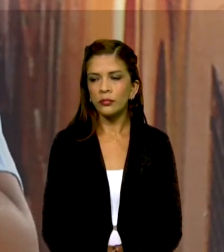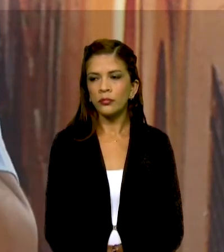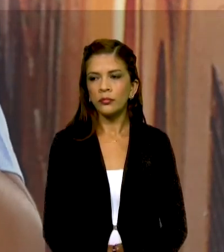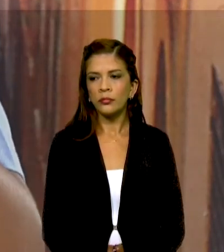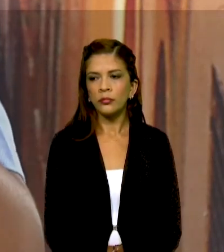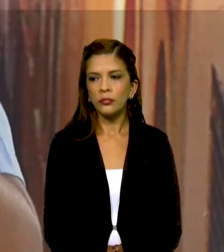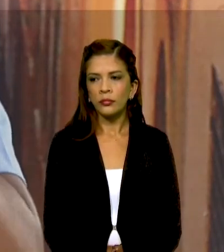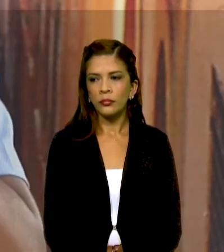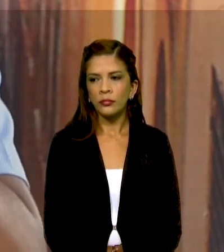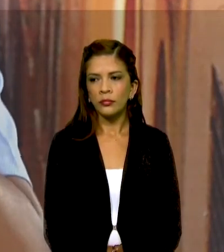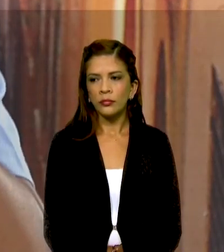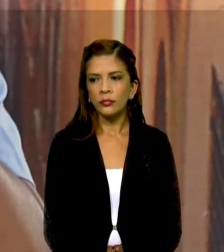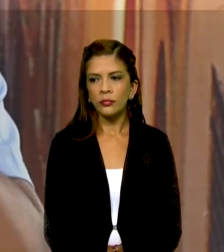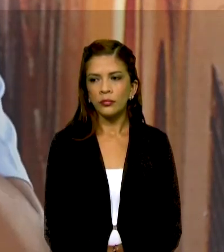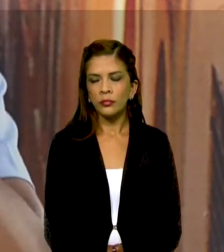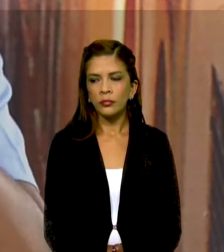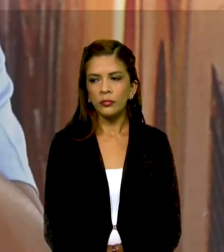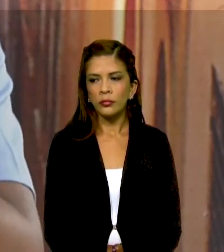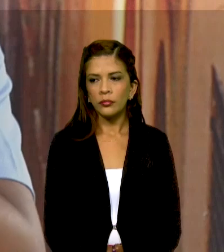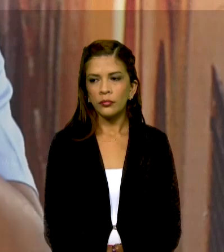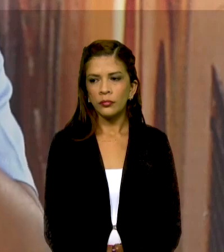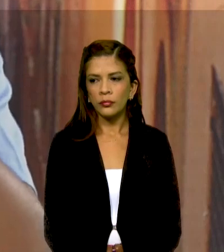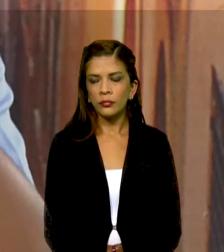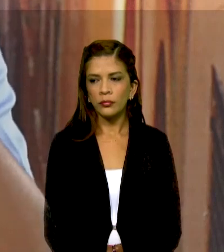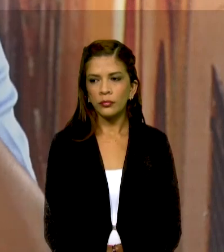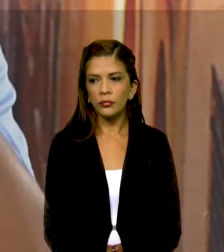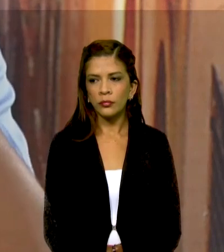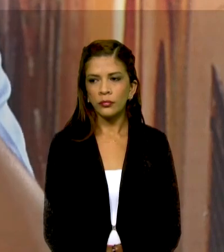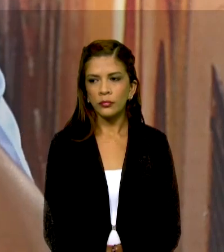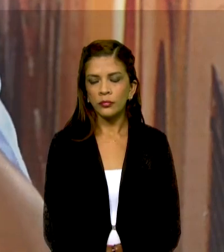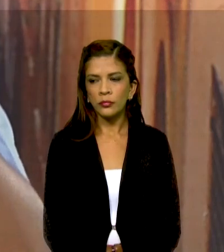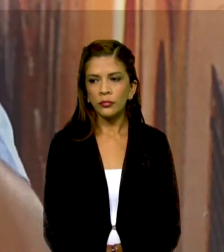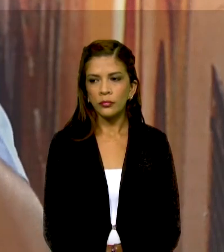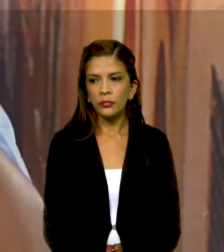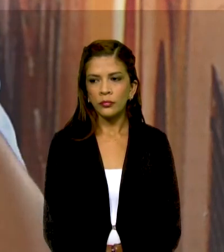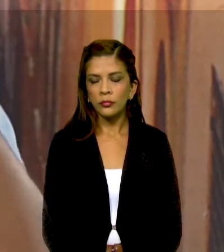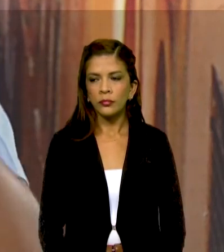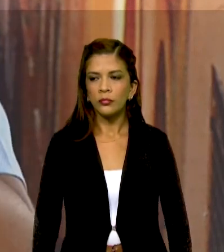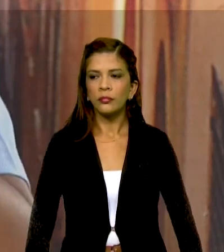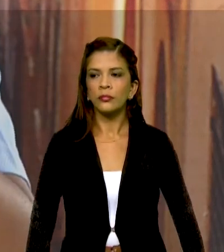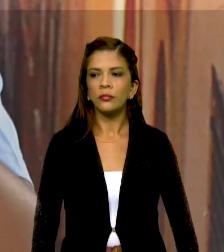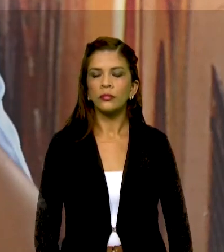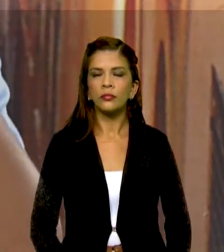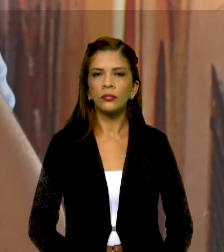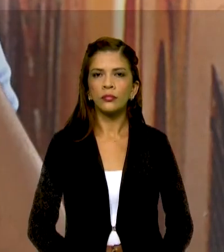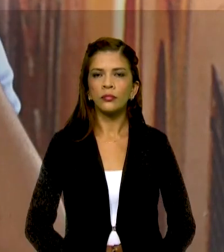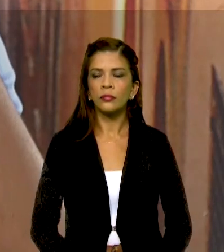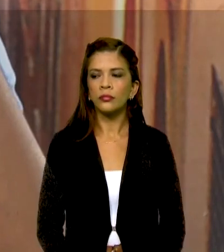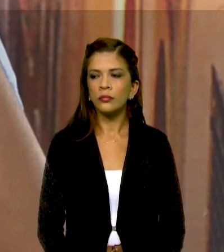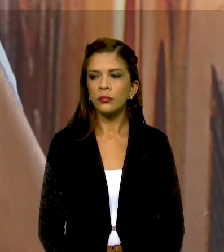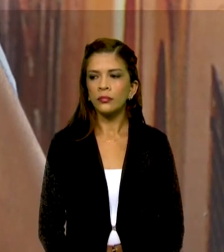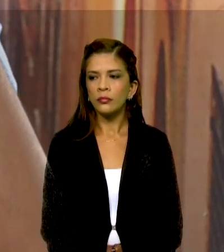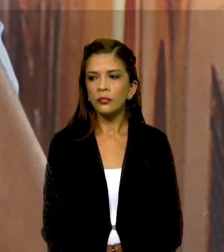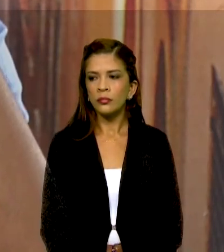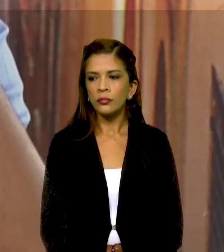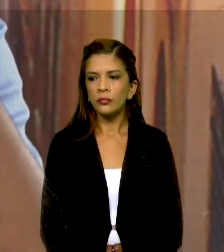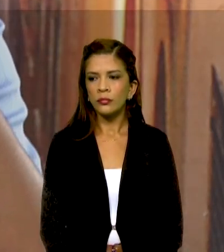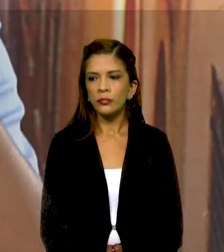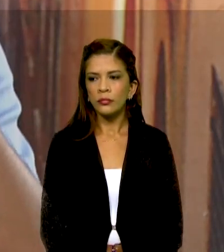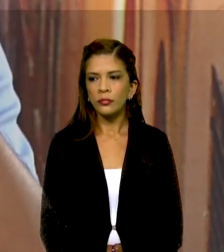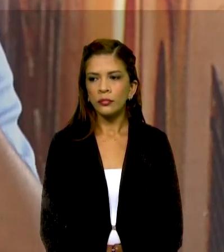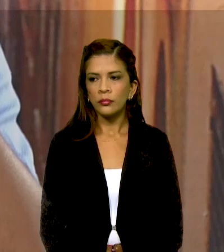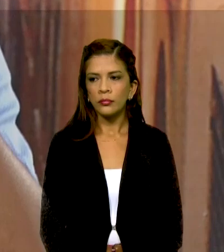também possuem muitas falhas. Então, a presença da janela de Libras, ela vai ser um recurso que vai otimizar esse acesso à